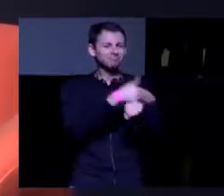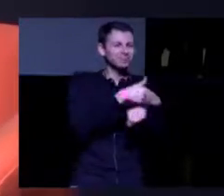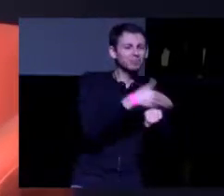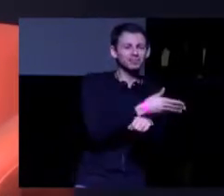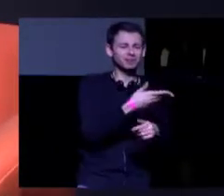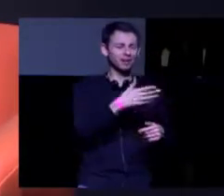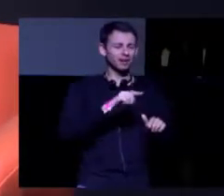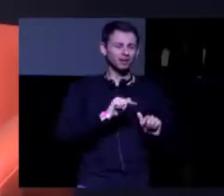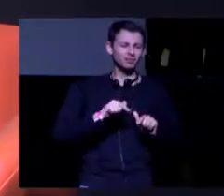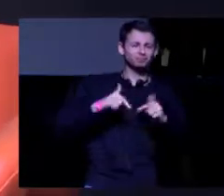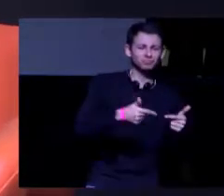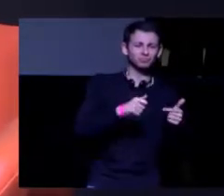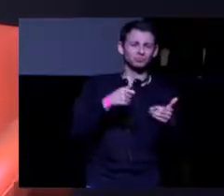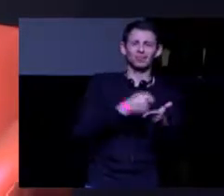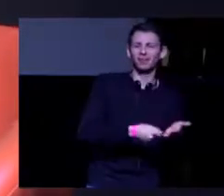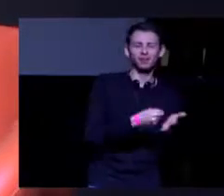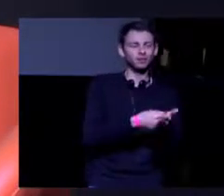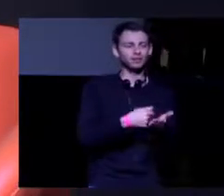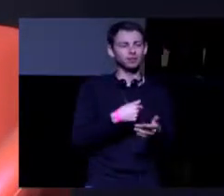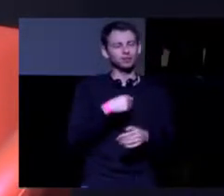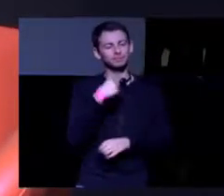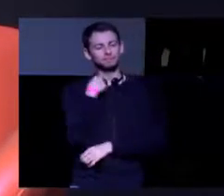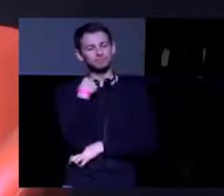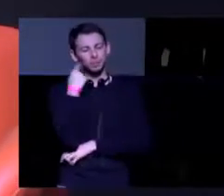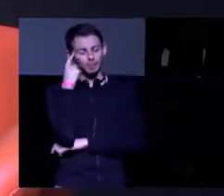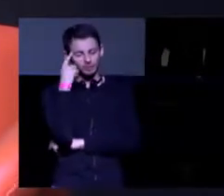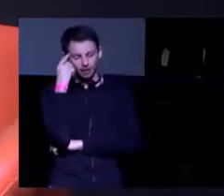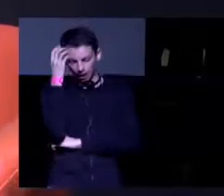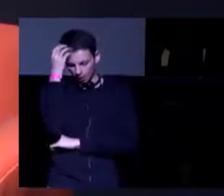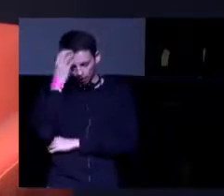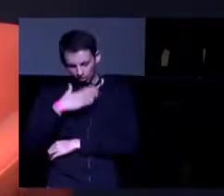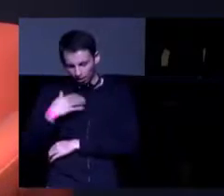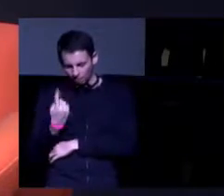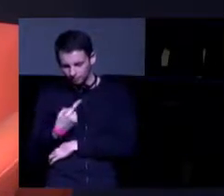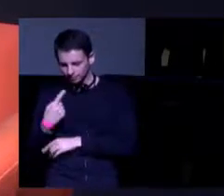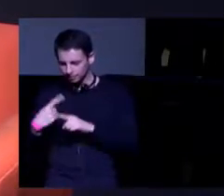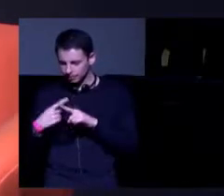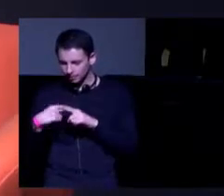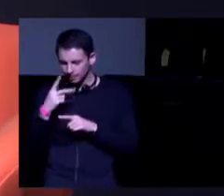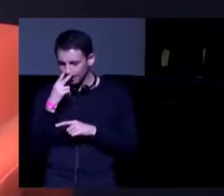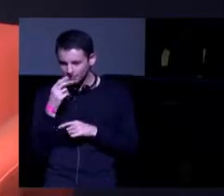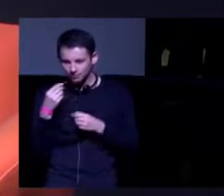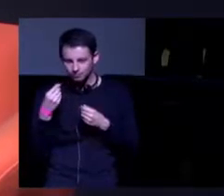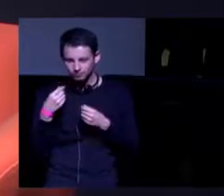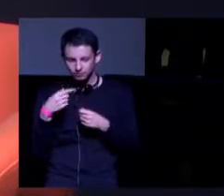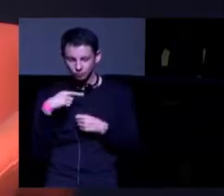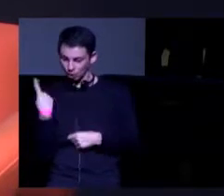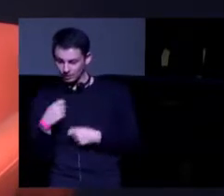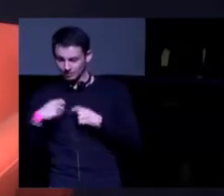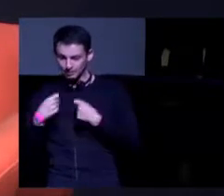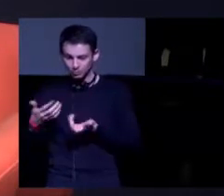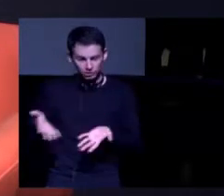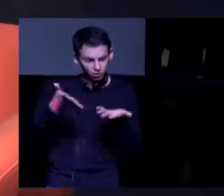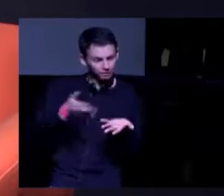Talvez a culpa seja que a gente não está criando mecanismos ou gatilhos de participação